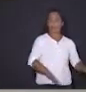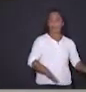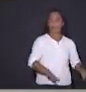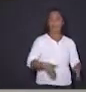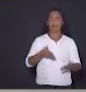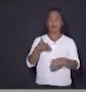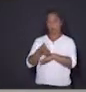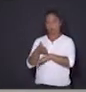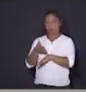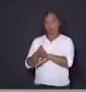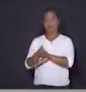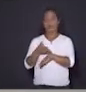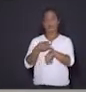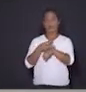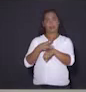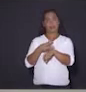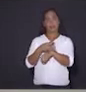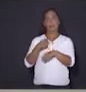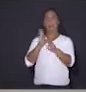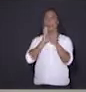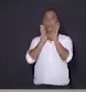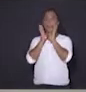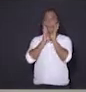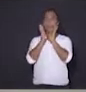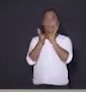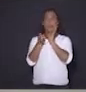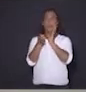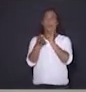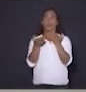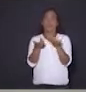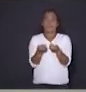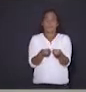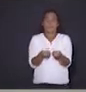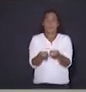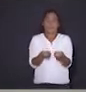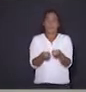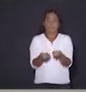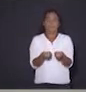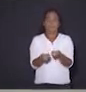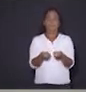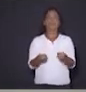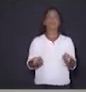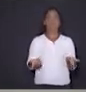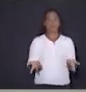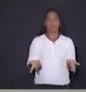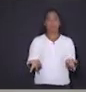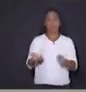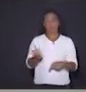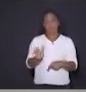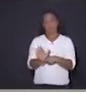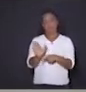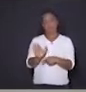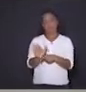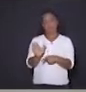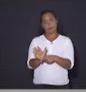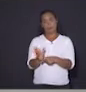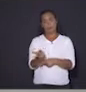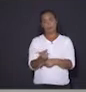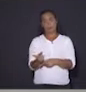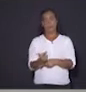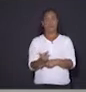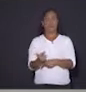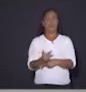todo o resto da internet fica bloqueada isso é gerenciamento de tráfego e isso acaba favorecendo as grandes plataformas